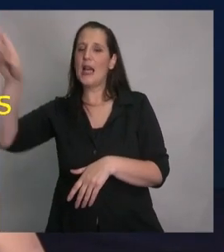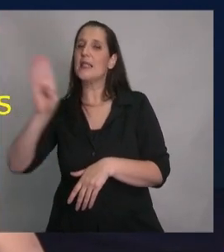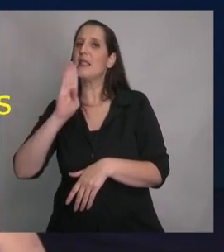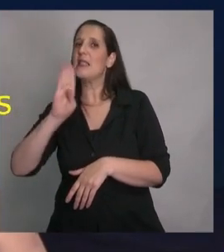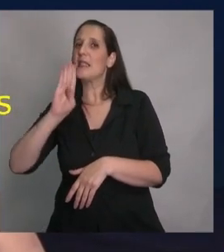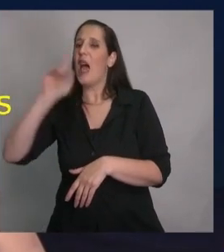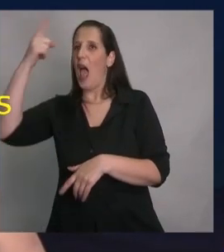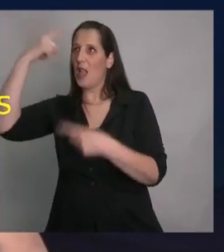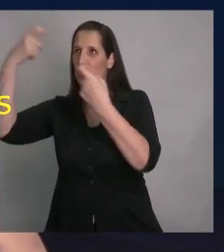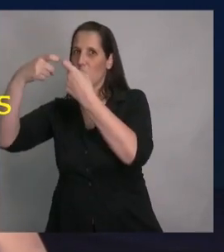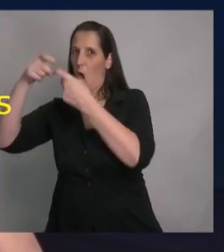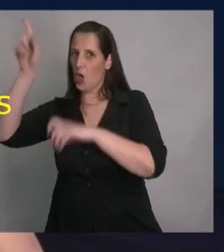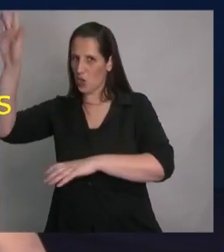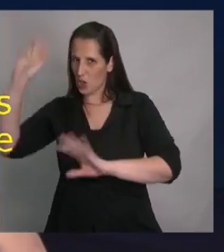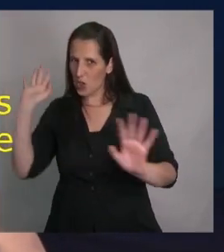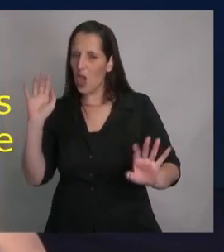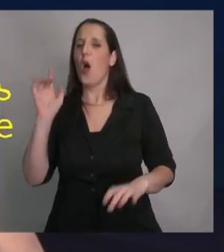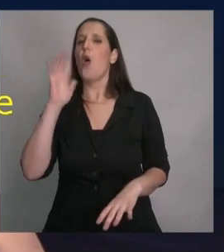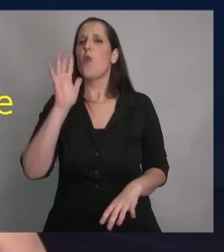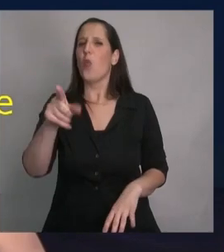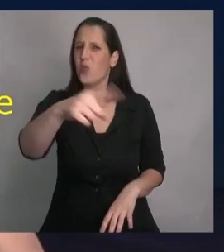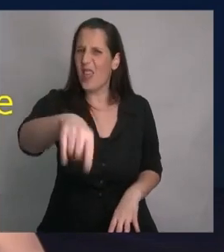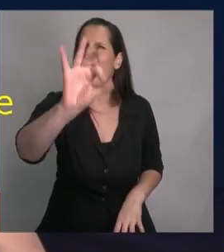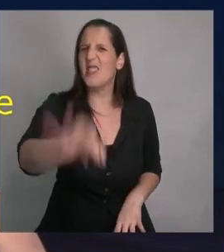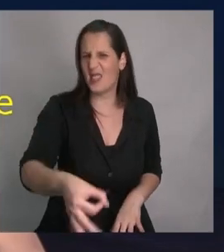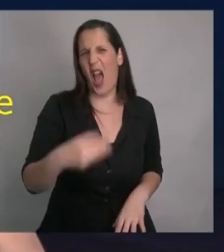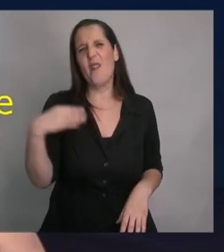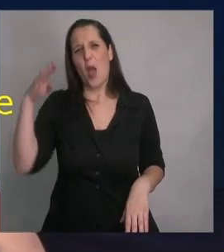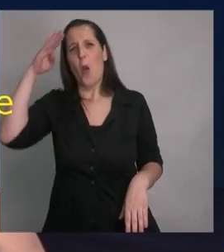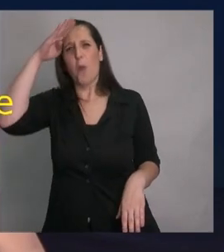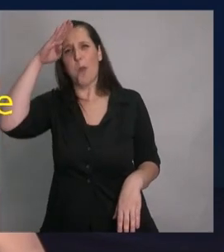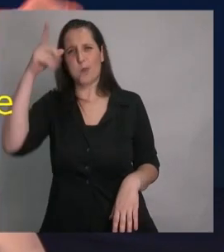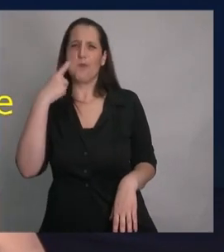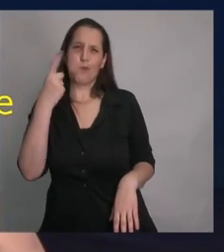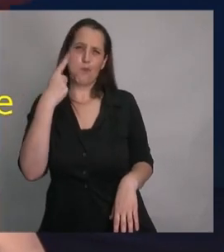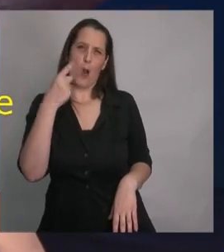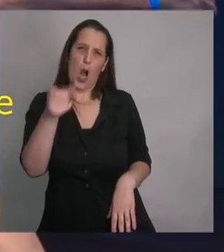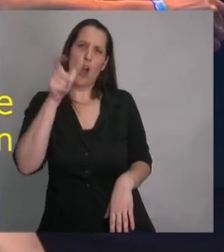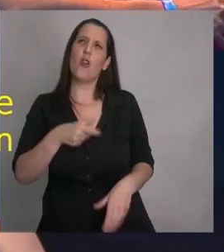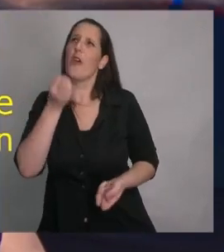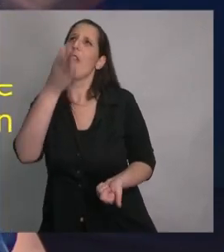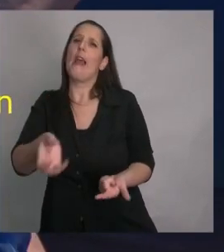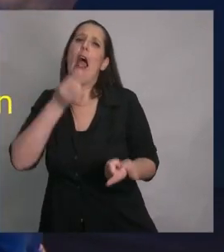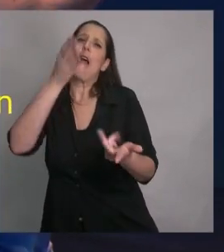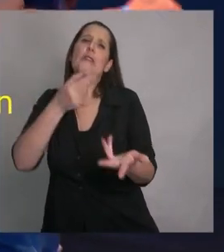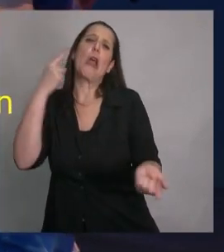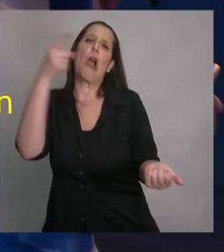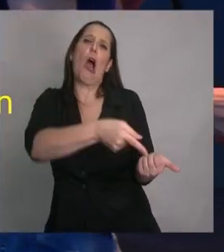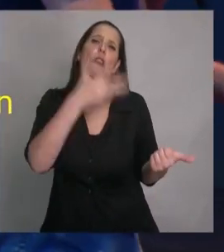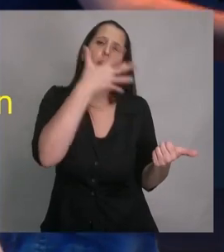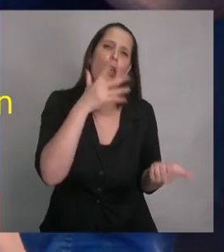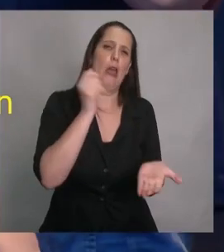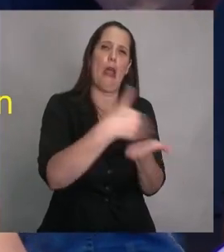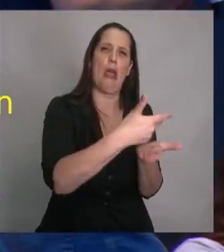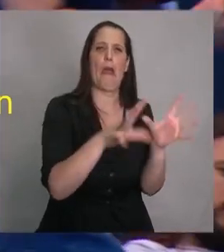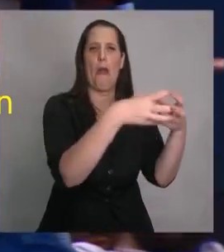de Bolsonaro, de todo tipo. Vocês acompanharam as declarações racistas, homofóbicas,